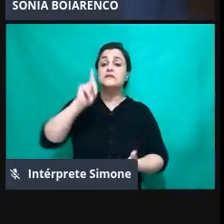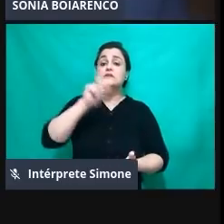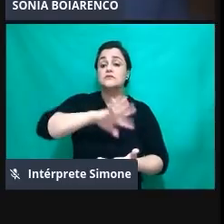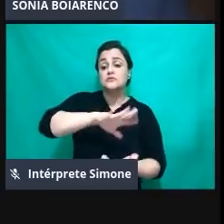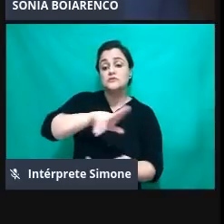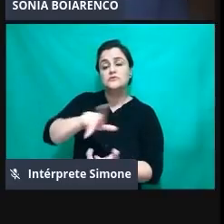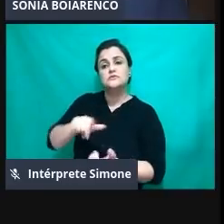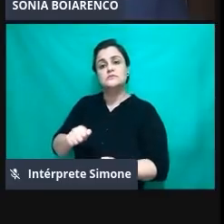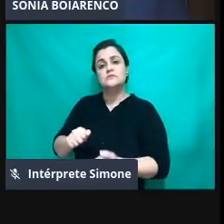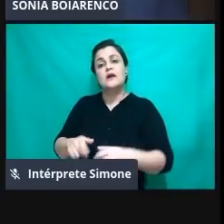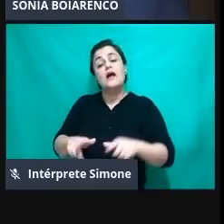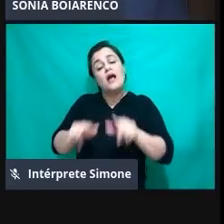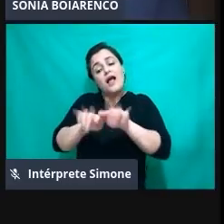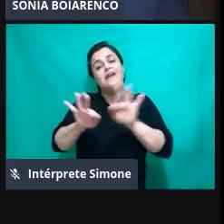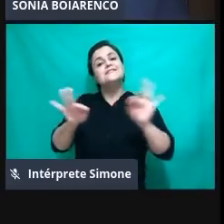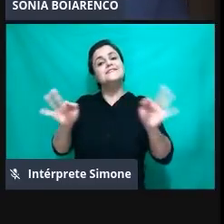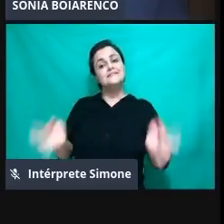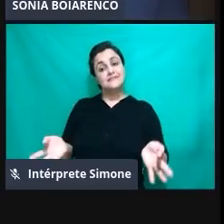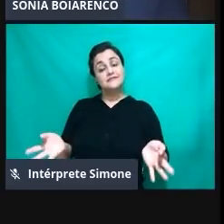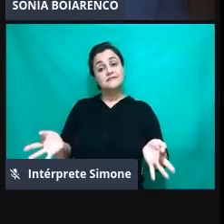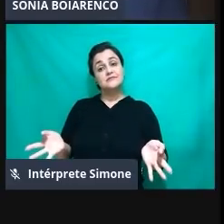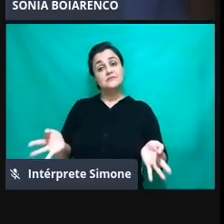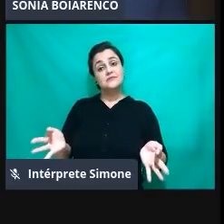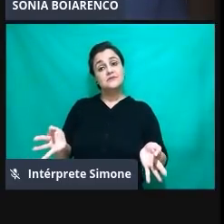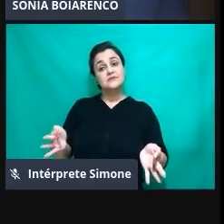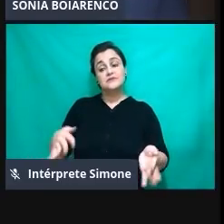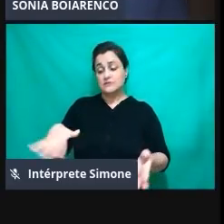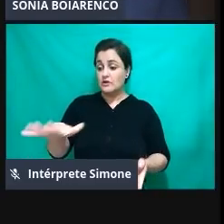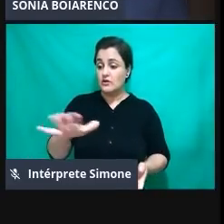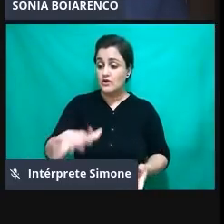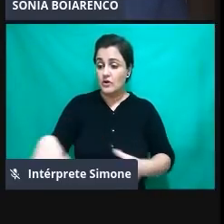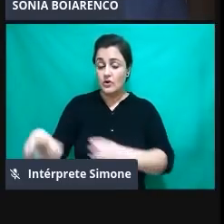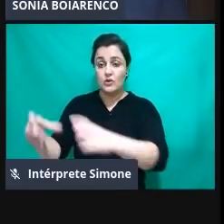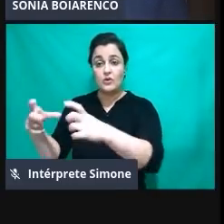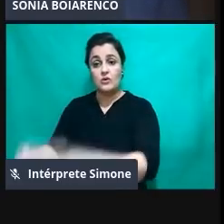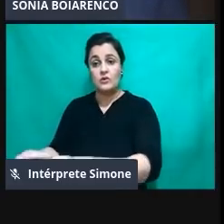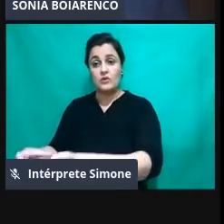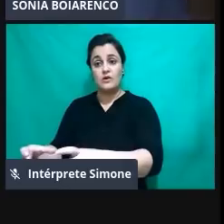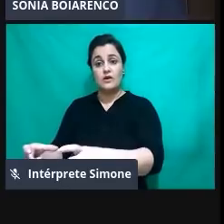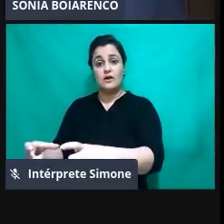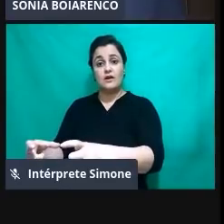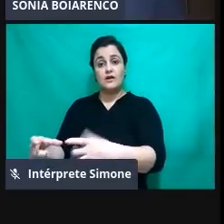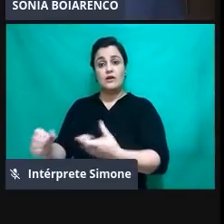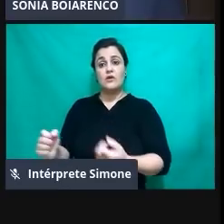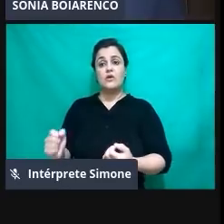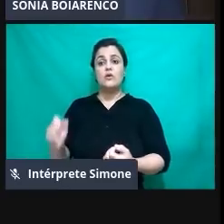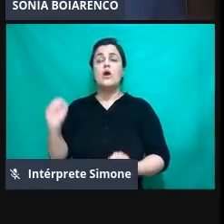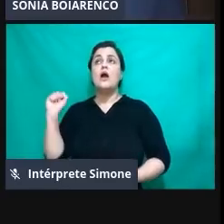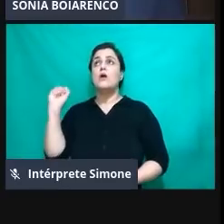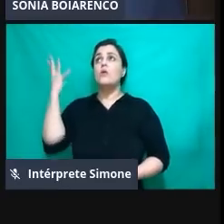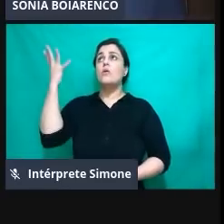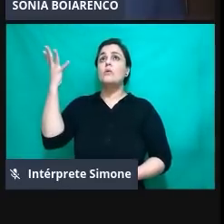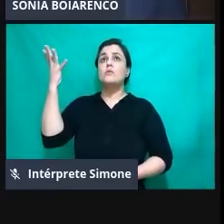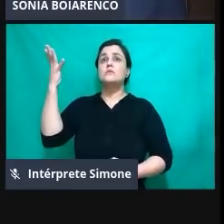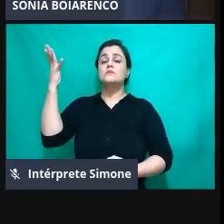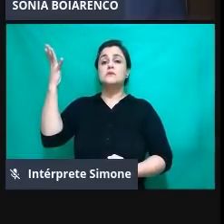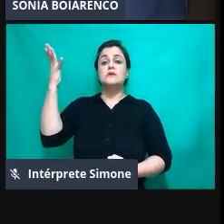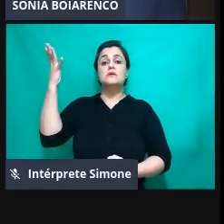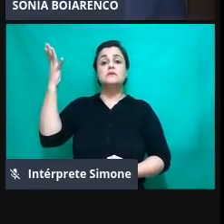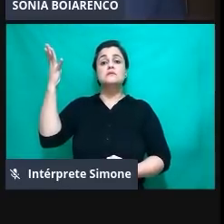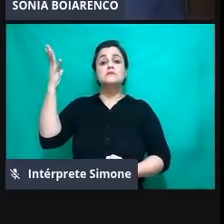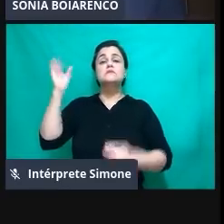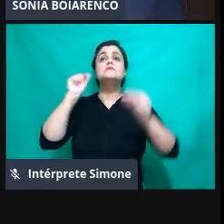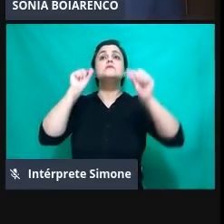então, onde está acontecendo esse fenômeno? Está distribuído aonde no espaço esse